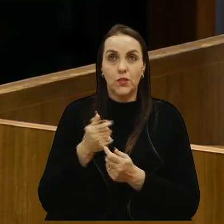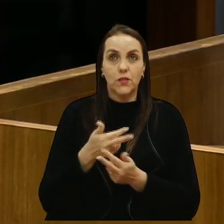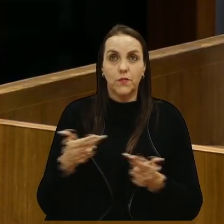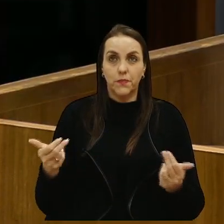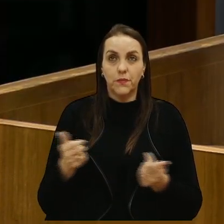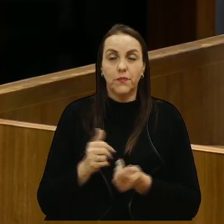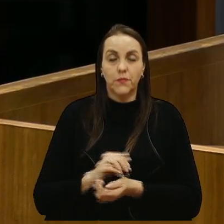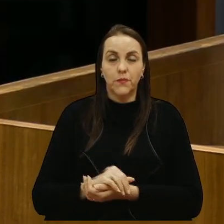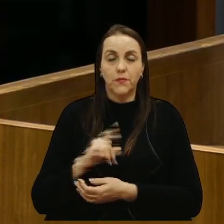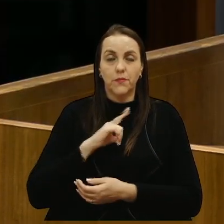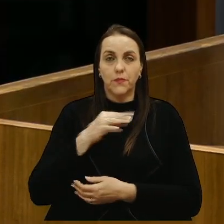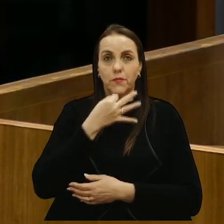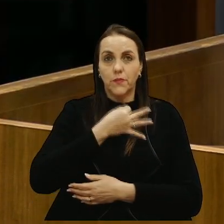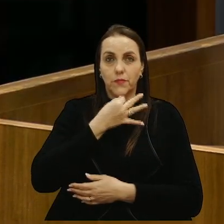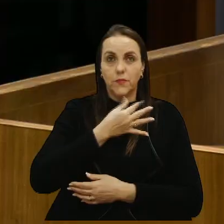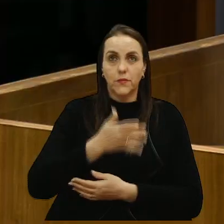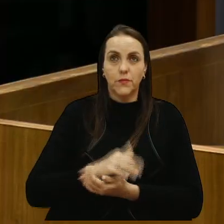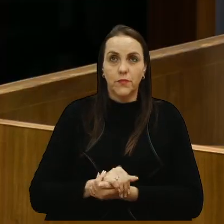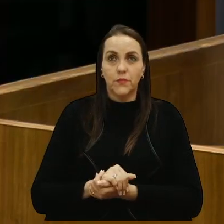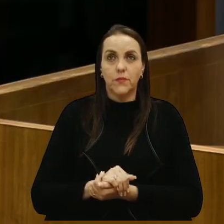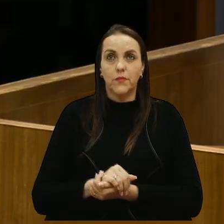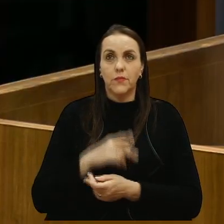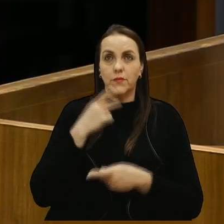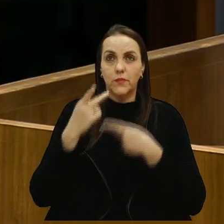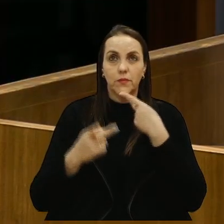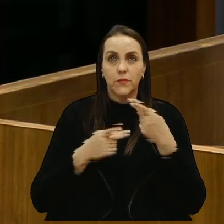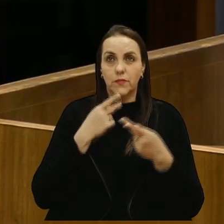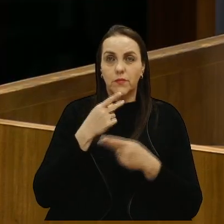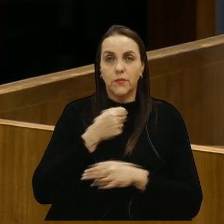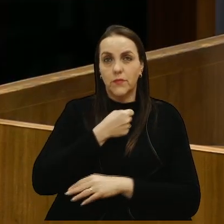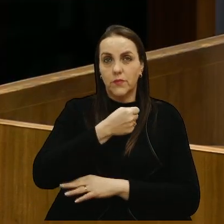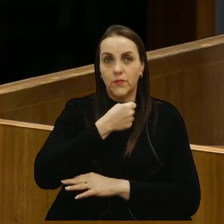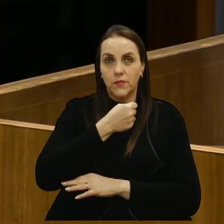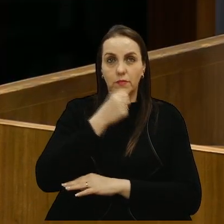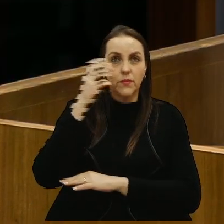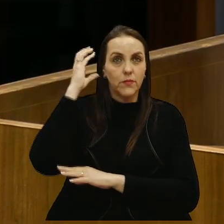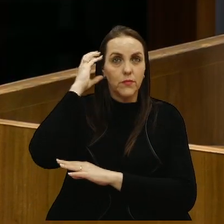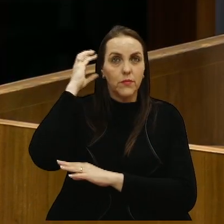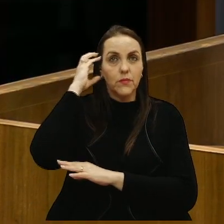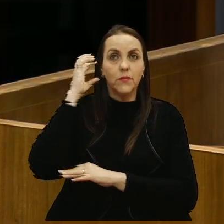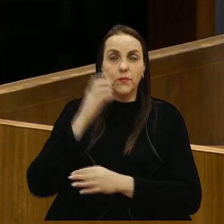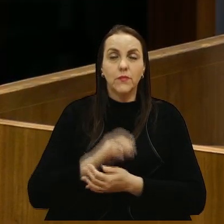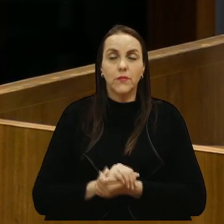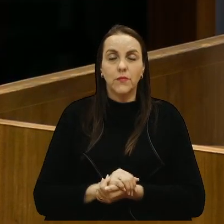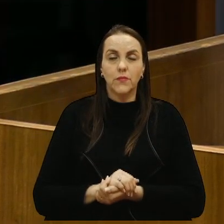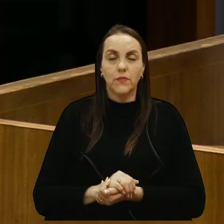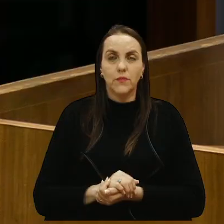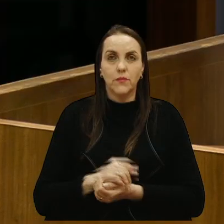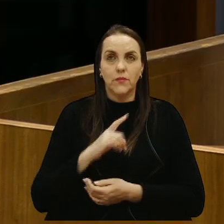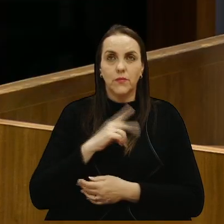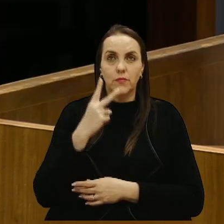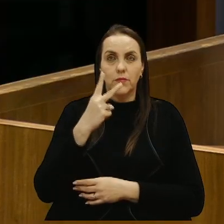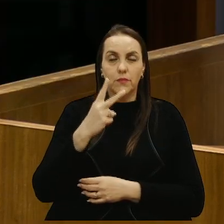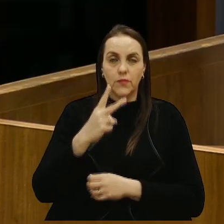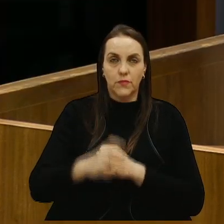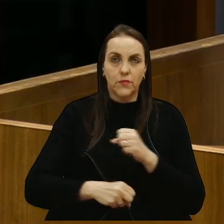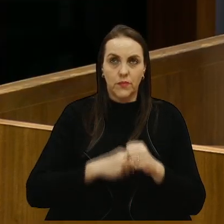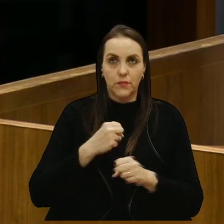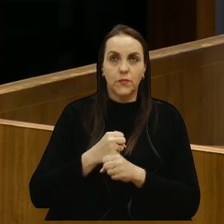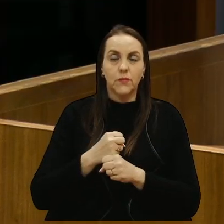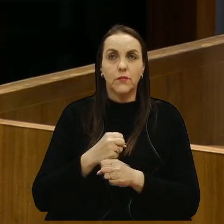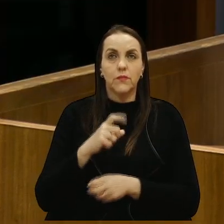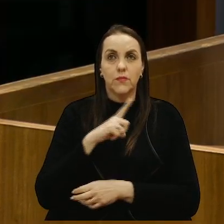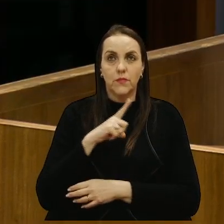em Caxias do Sul. E eu falava uma entrevista aí para a rádio logo no início, em que a gente, em 2 anos, ia